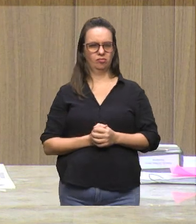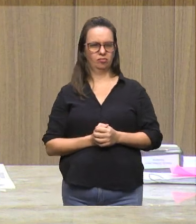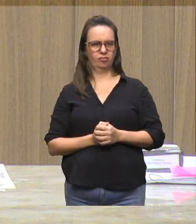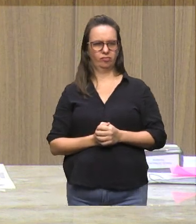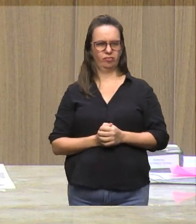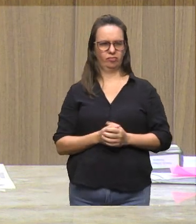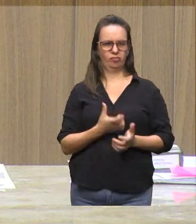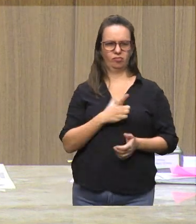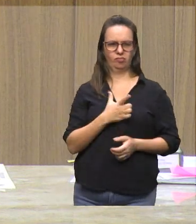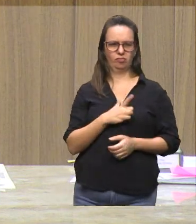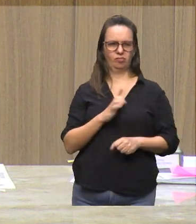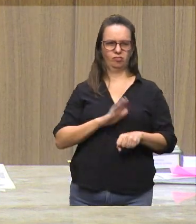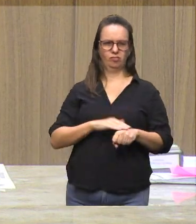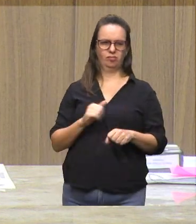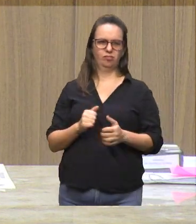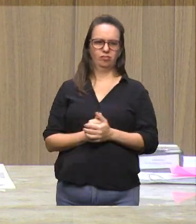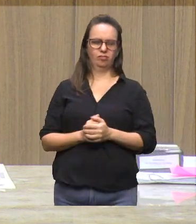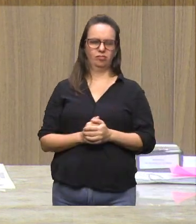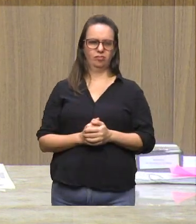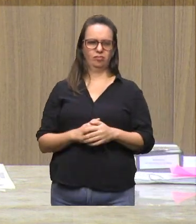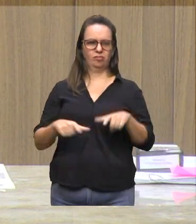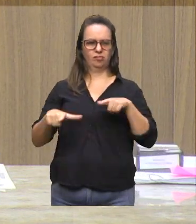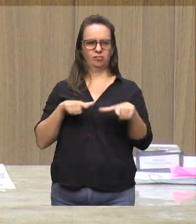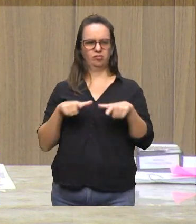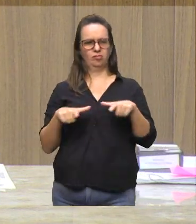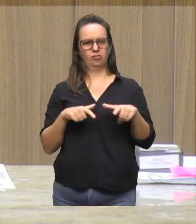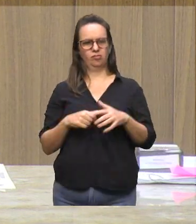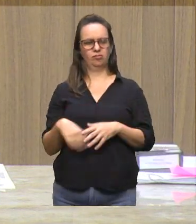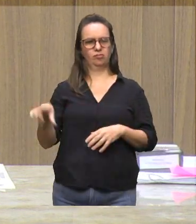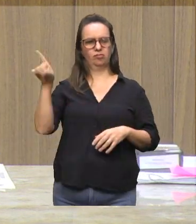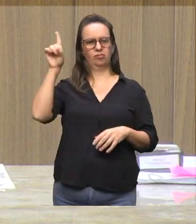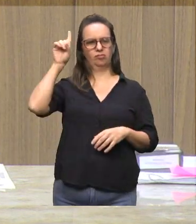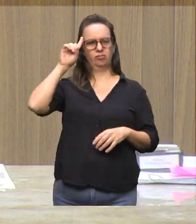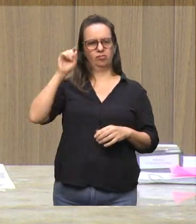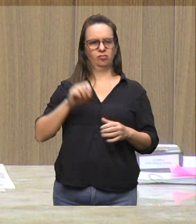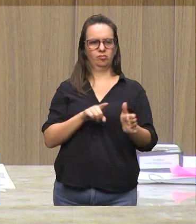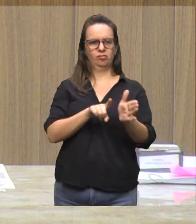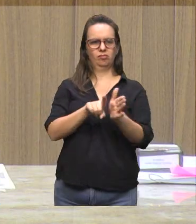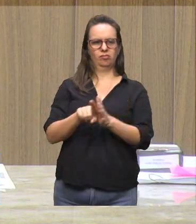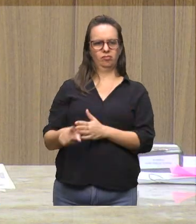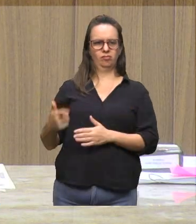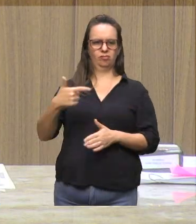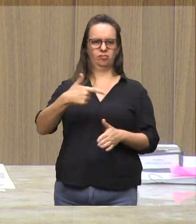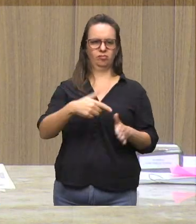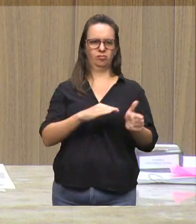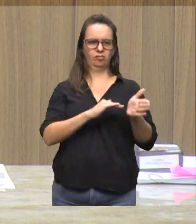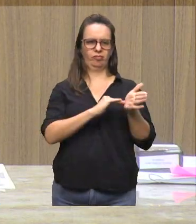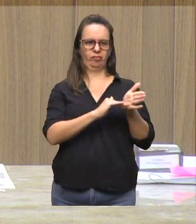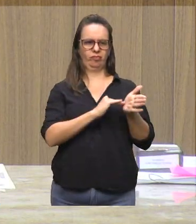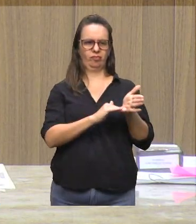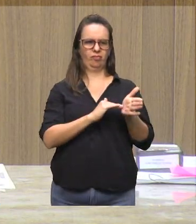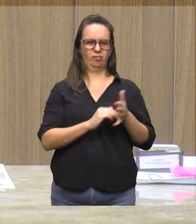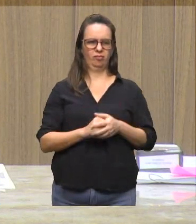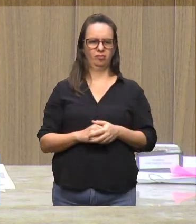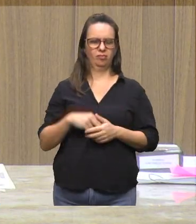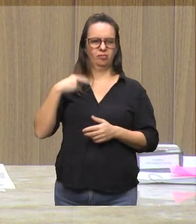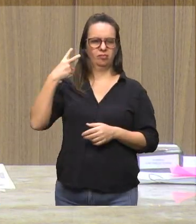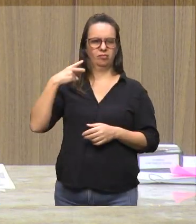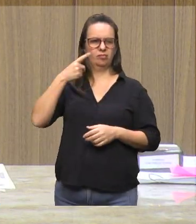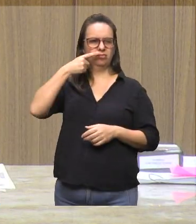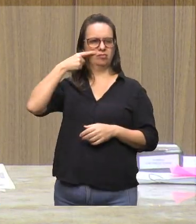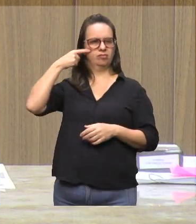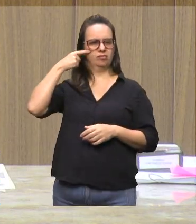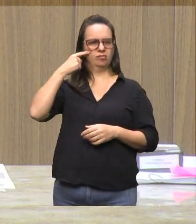Não havendo mais matéria constante na ordem do dia, consulto o segundo secretário, o vereador Vinícius